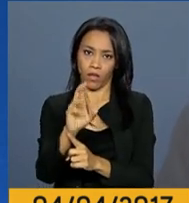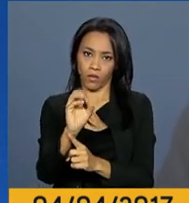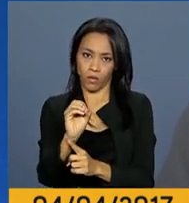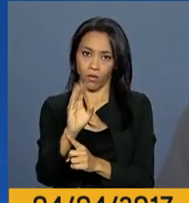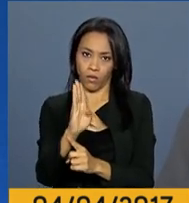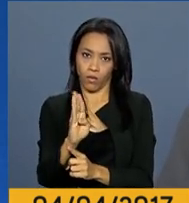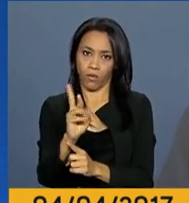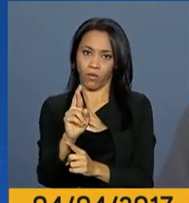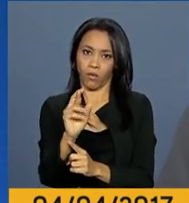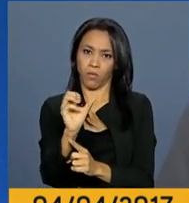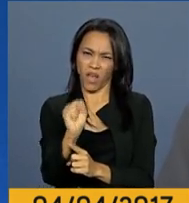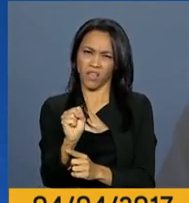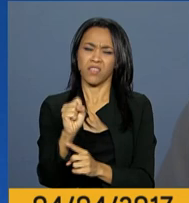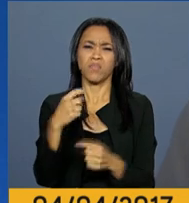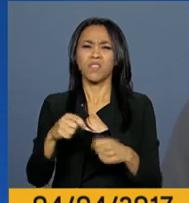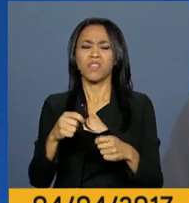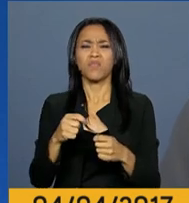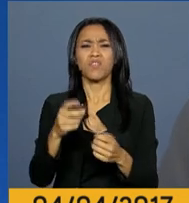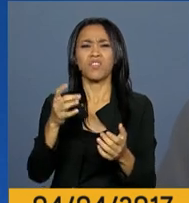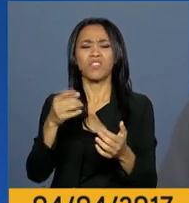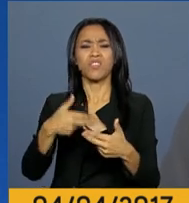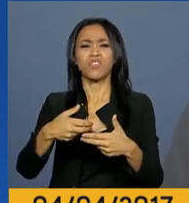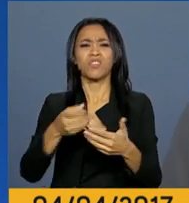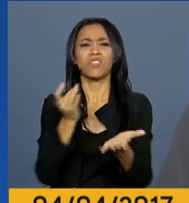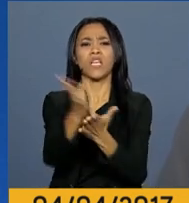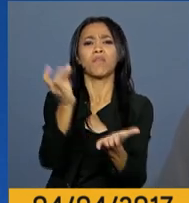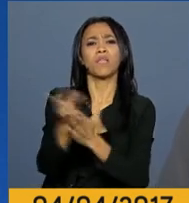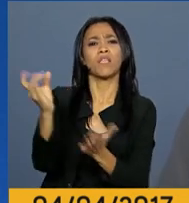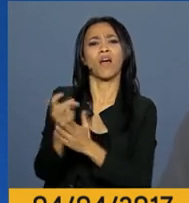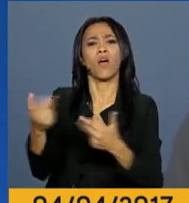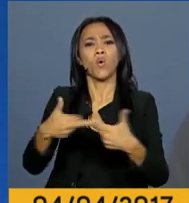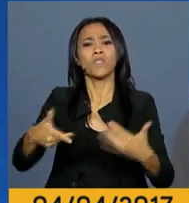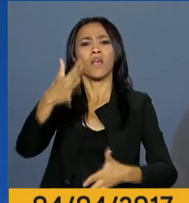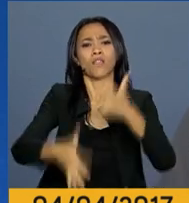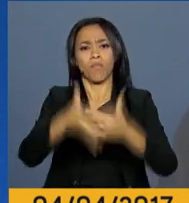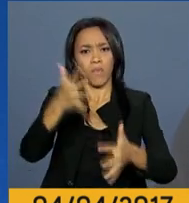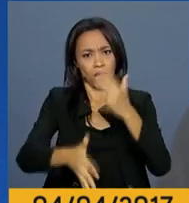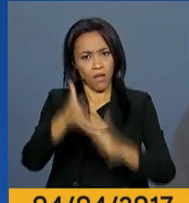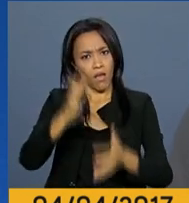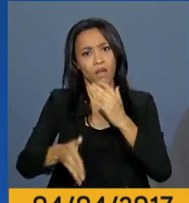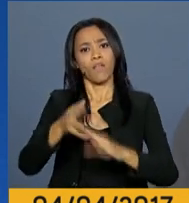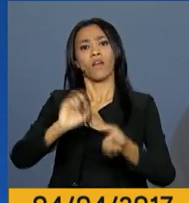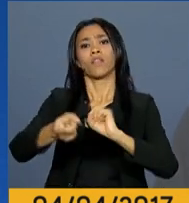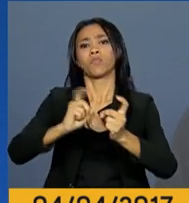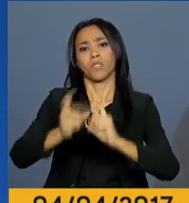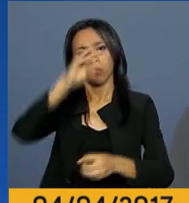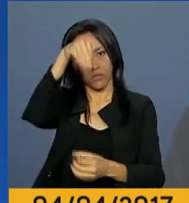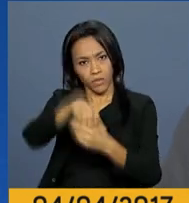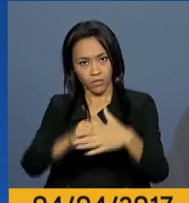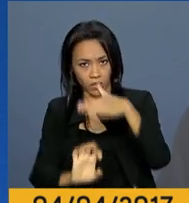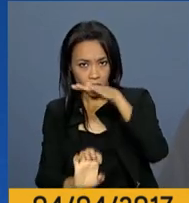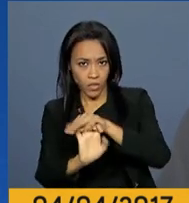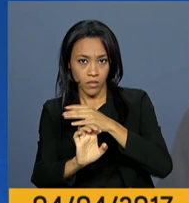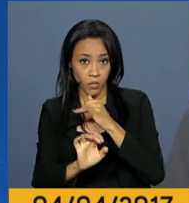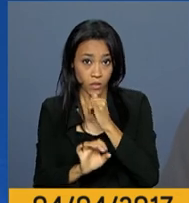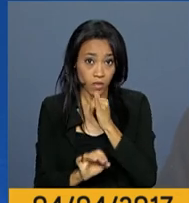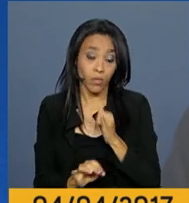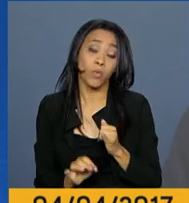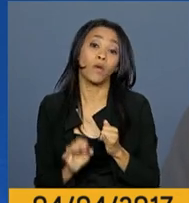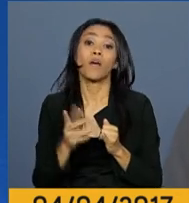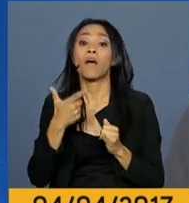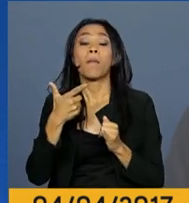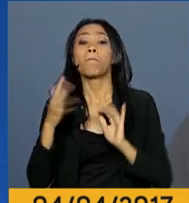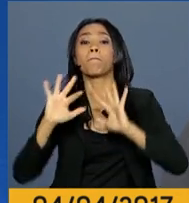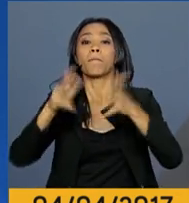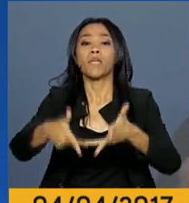que impediam o seu desenvolvimento. Por exemplo, a obrigatoriedade de participar na exploração do